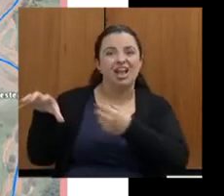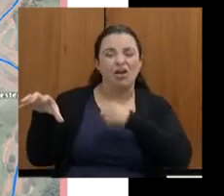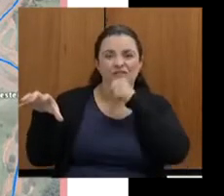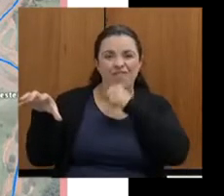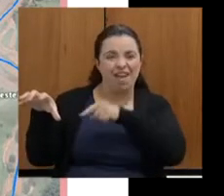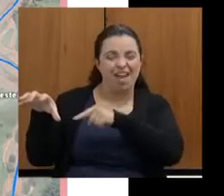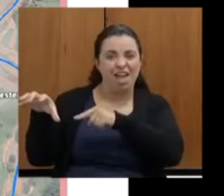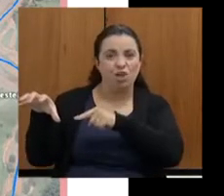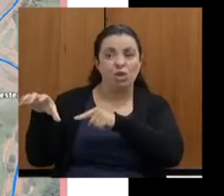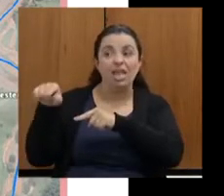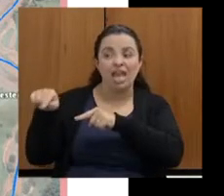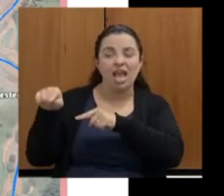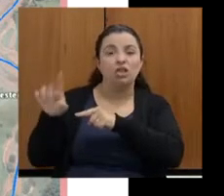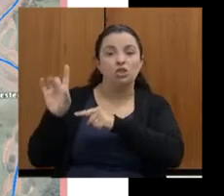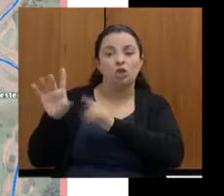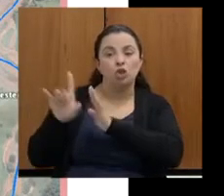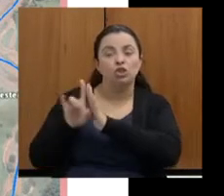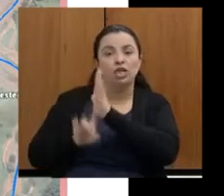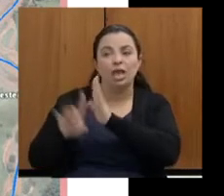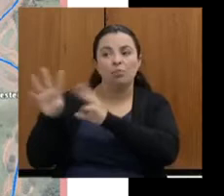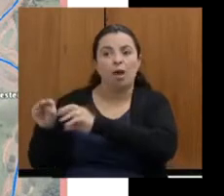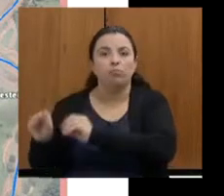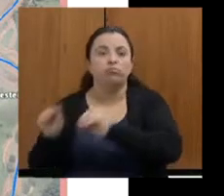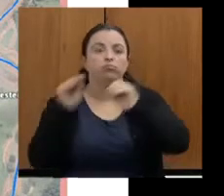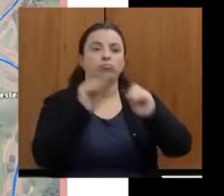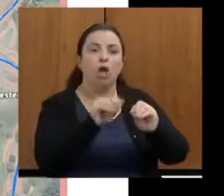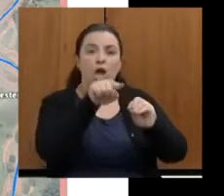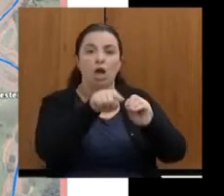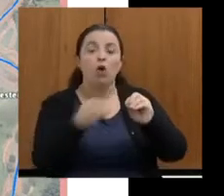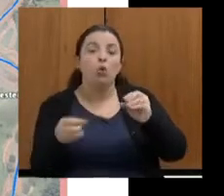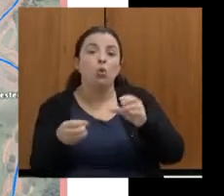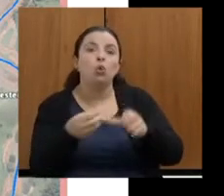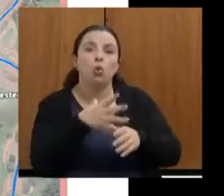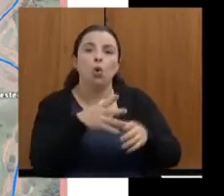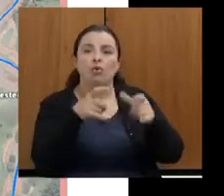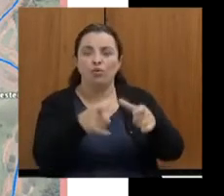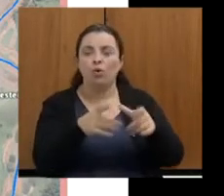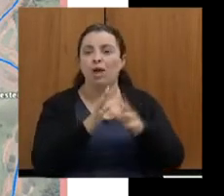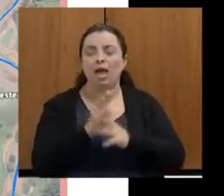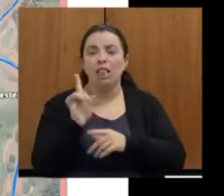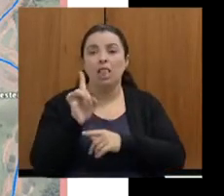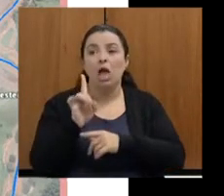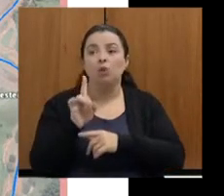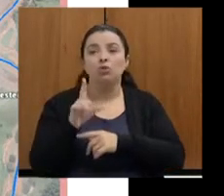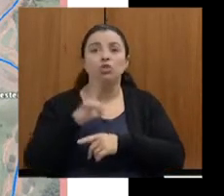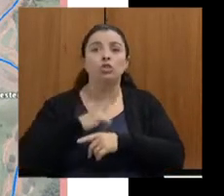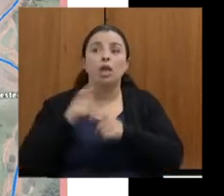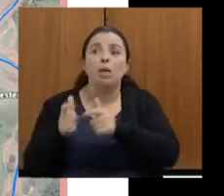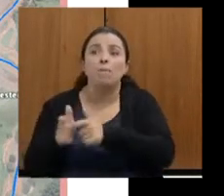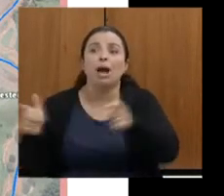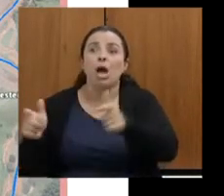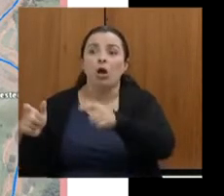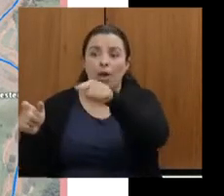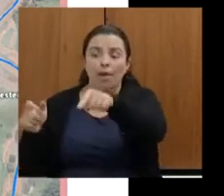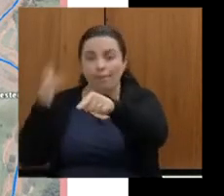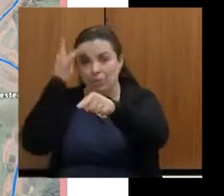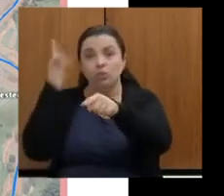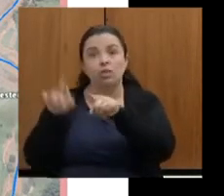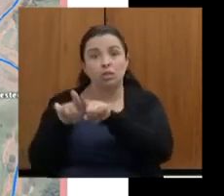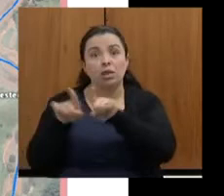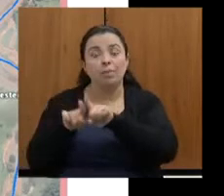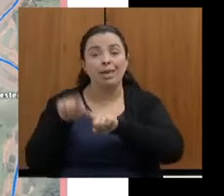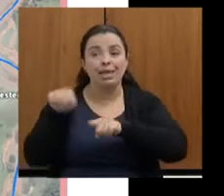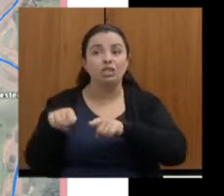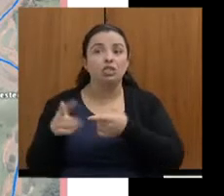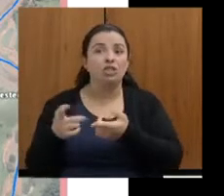ter direito né a esse assentamento deveria ser respeitado é um número muito maior de pessoas né que estavam vinculados a